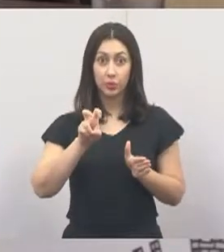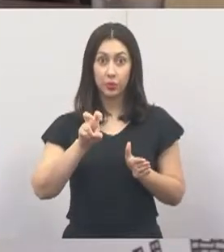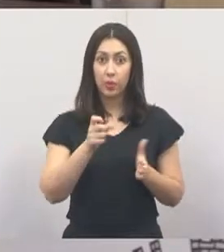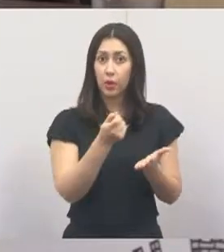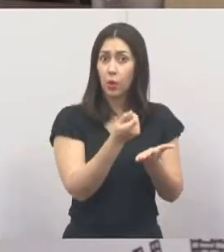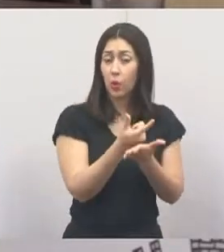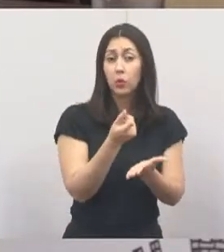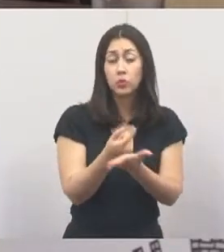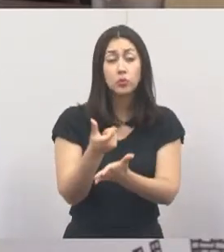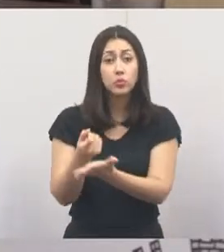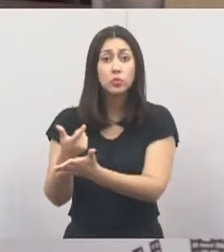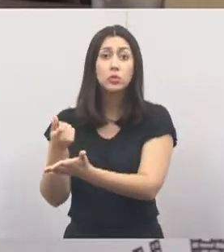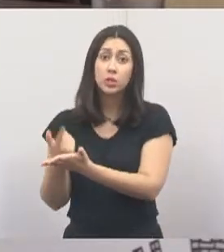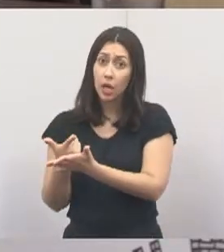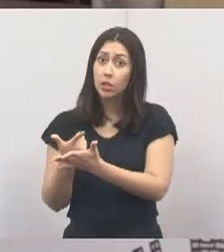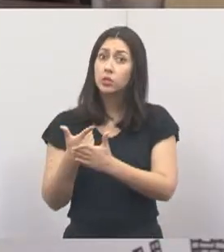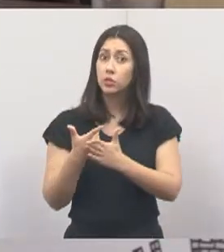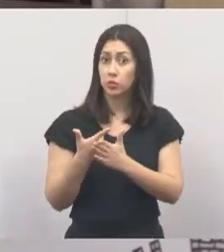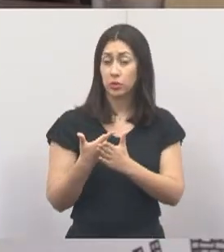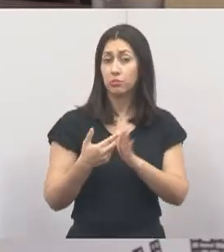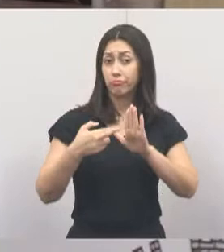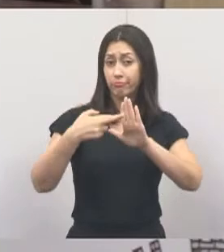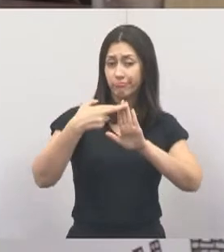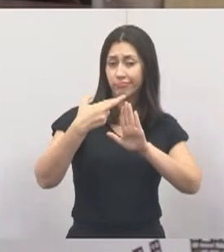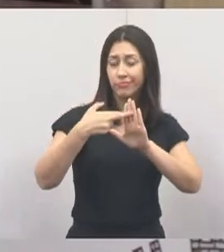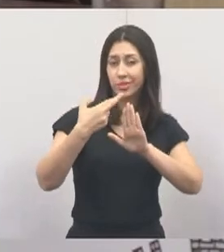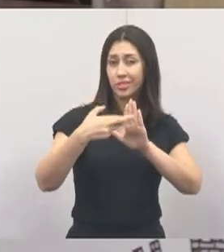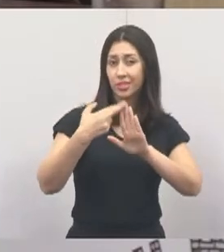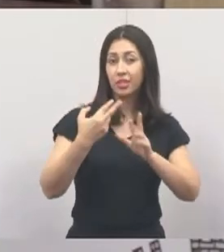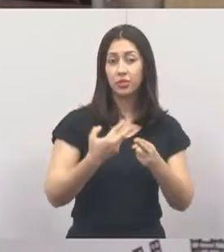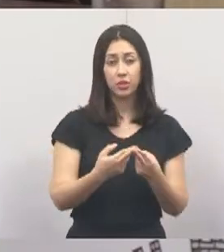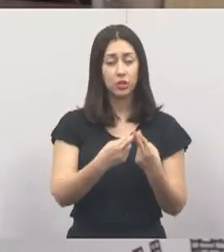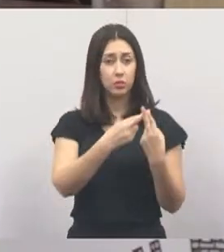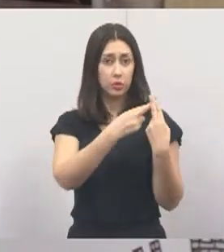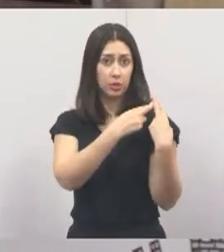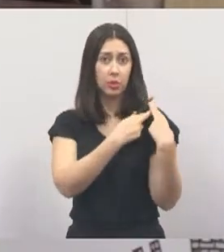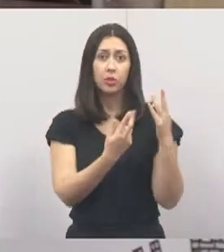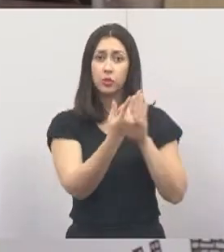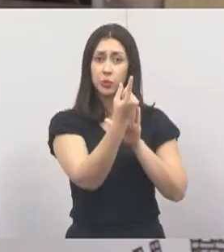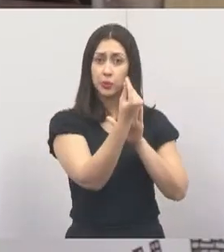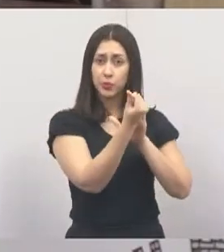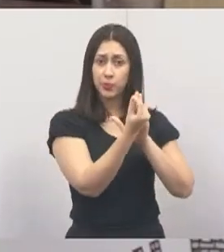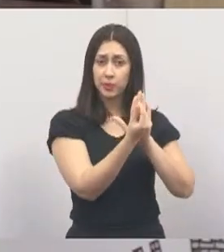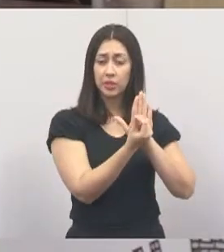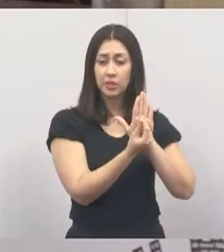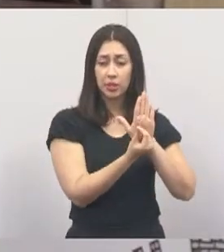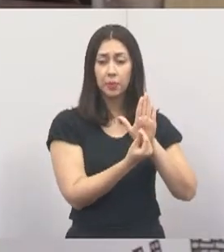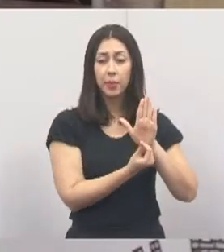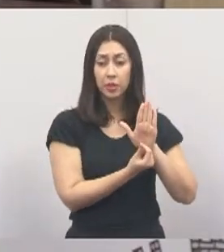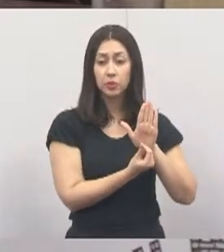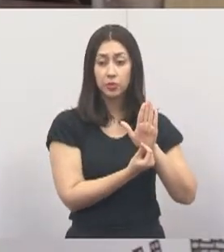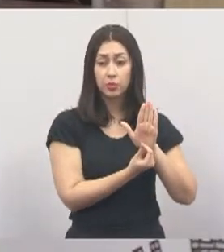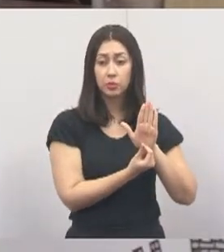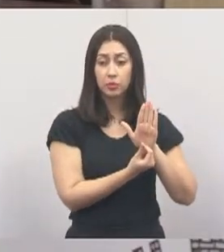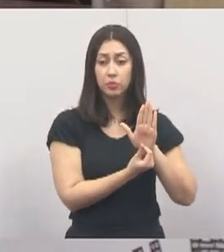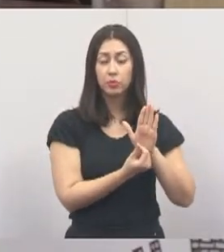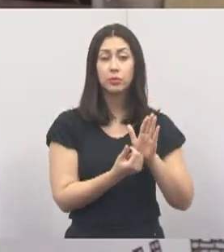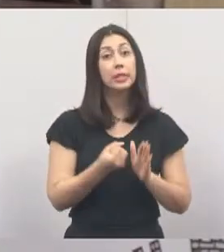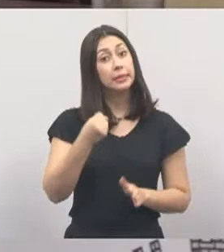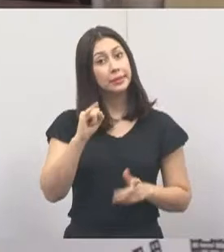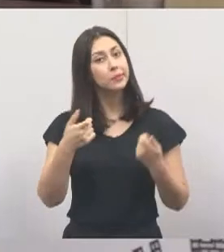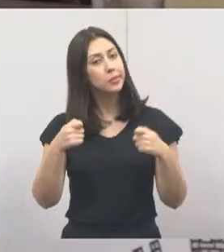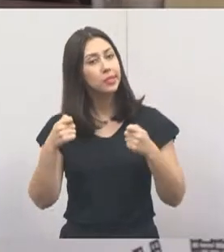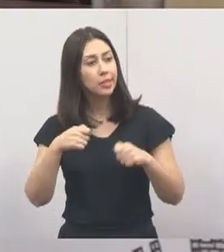despesas decorrentes da execução da presente resolução correrão por conta do orçamento vigente, suplementadas se